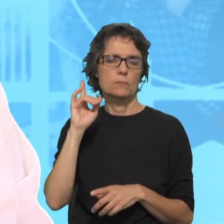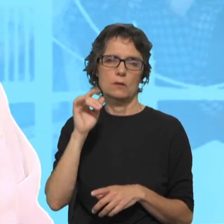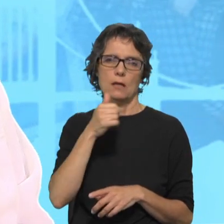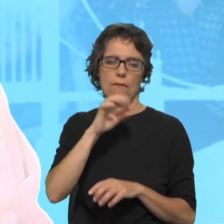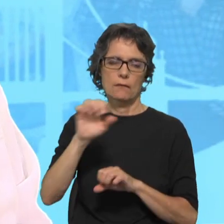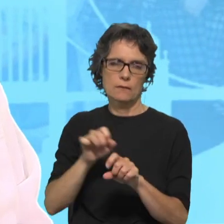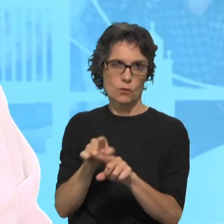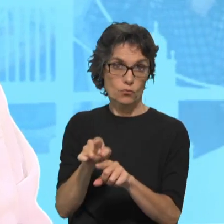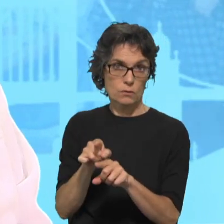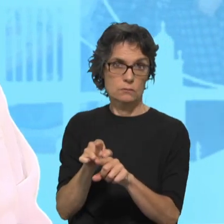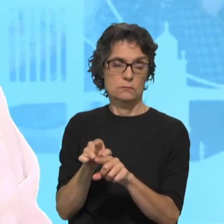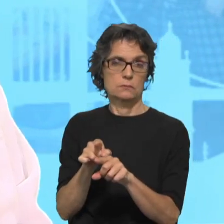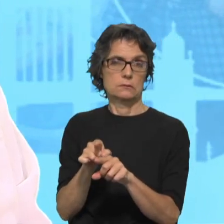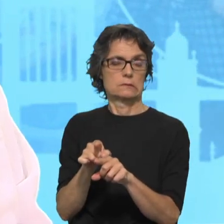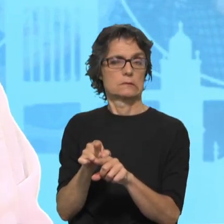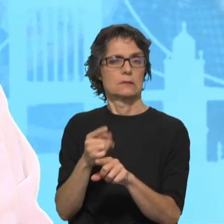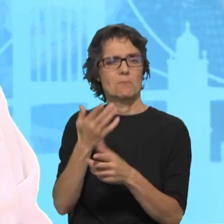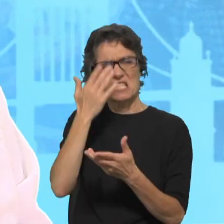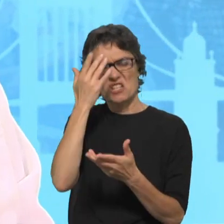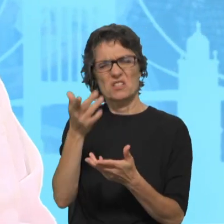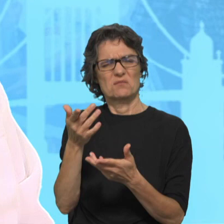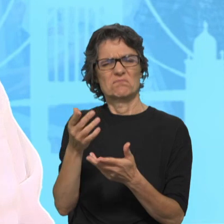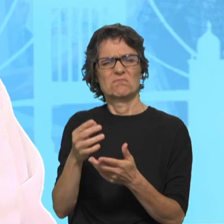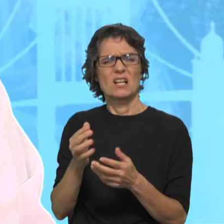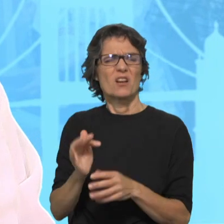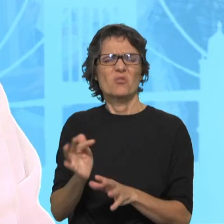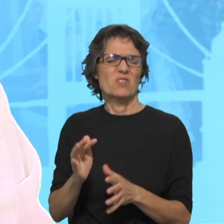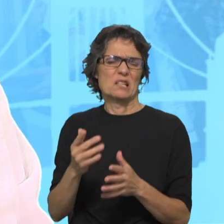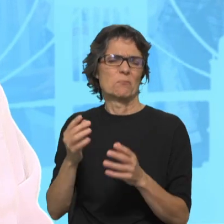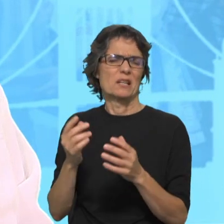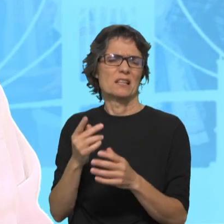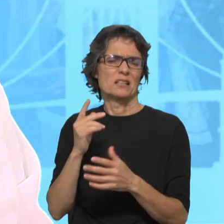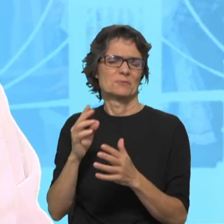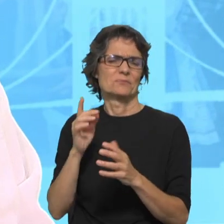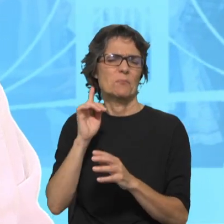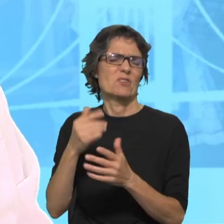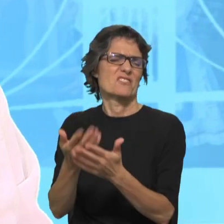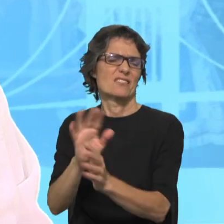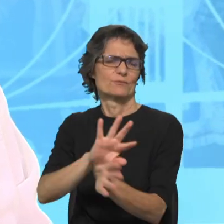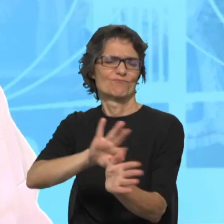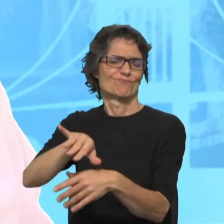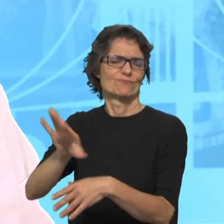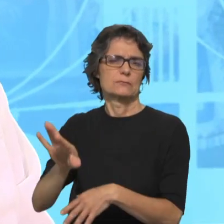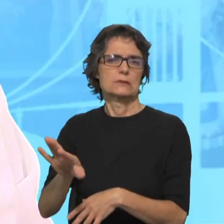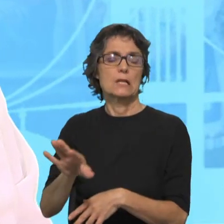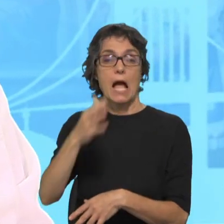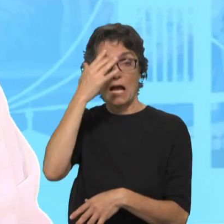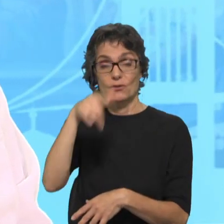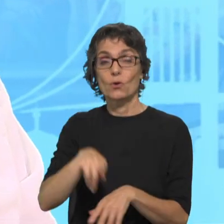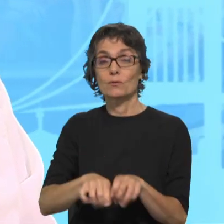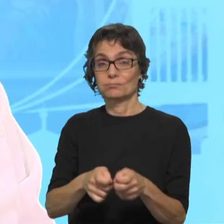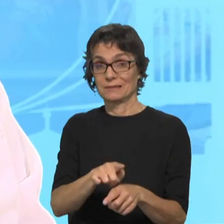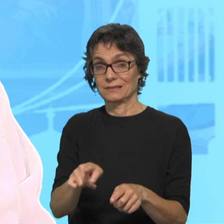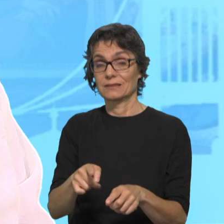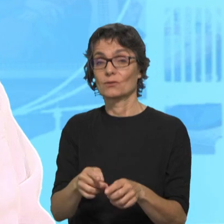sejam muito expressivas e que vale a pena valorizar muito. Bem, sei que agora os partidos de direita mais radical